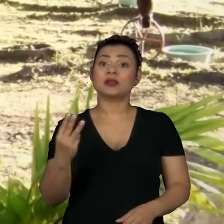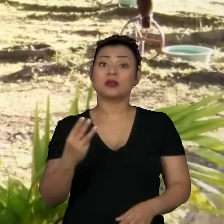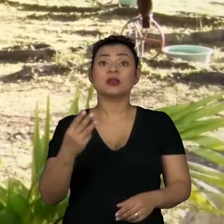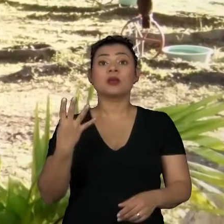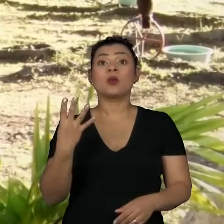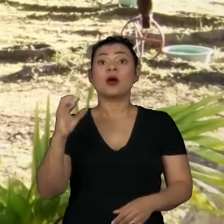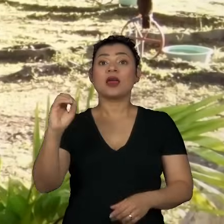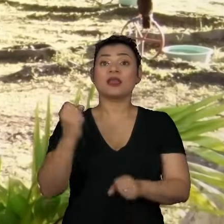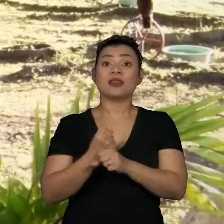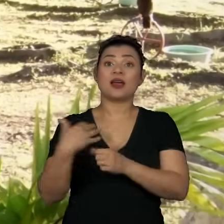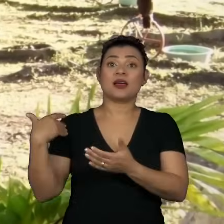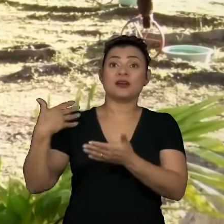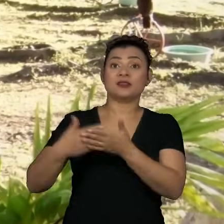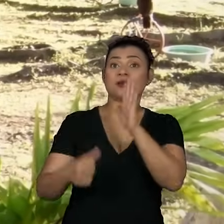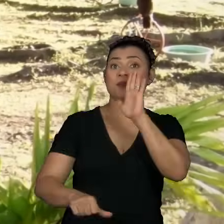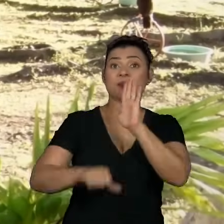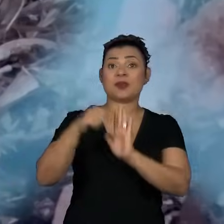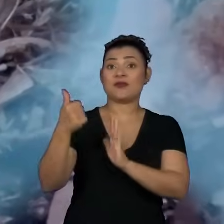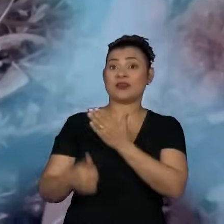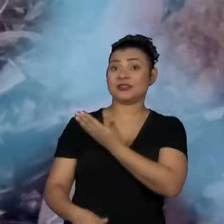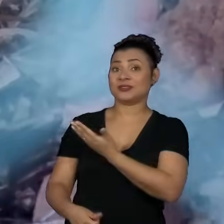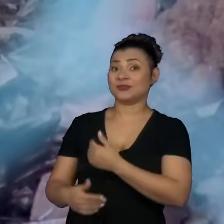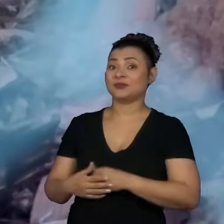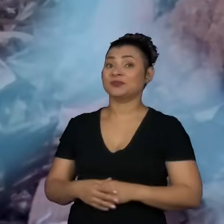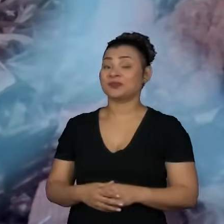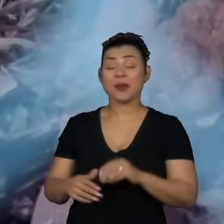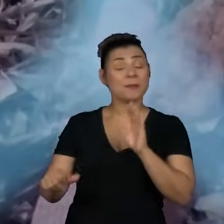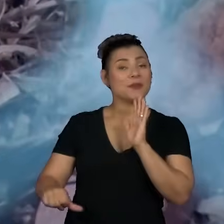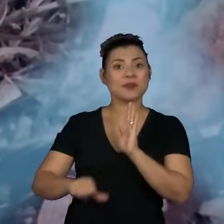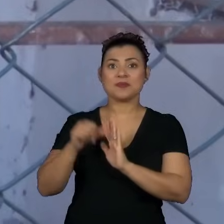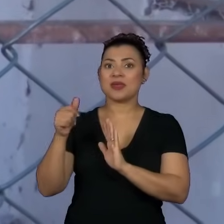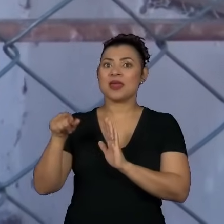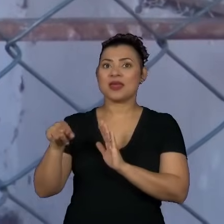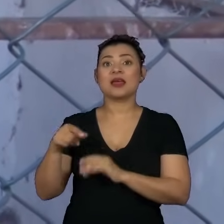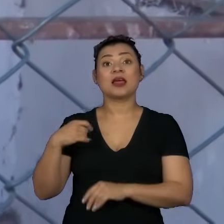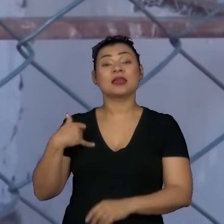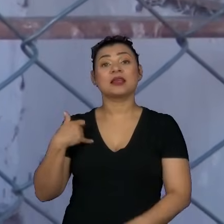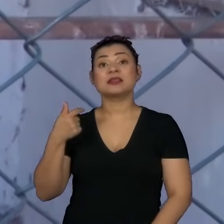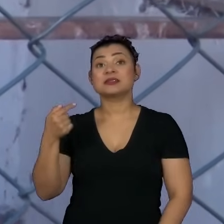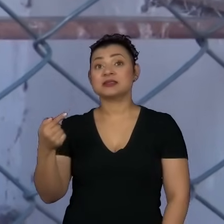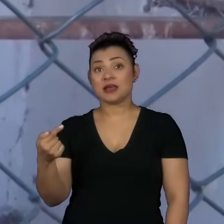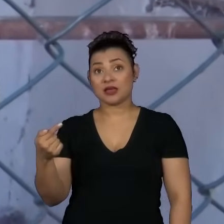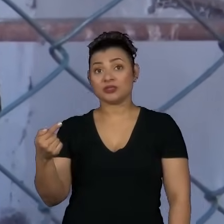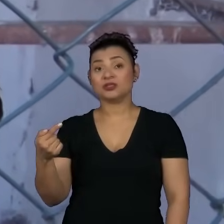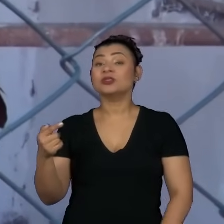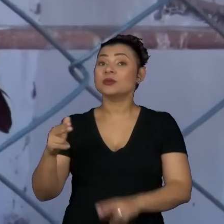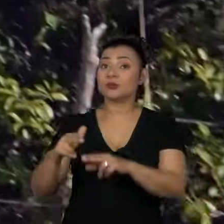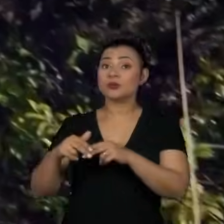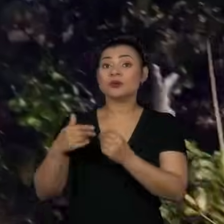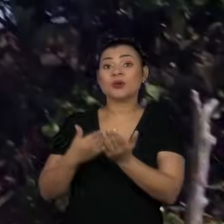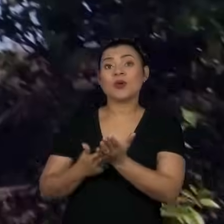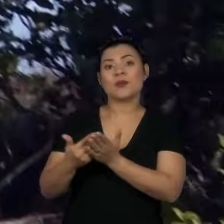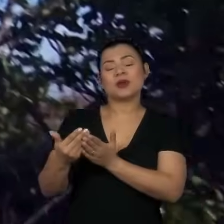anos. A primeira foi ela que me ensinou tudo sobre a ave de rapina. Eu ganhei o ovo dela quando eu tinha 7 anos de idade. Ela foi com tudo e ela começou.